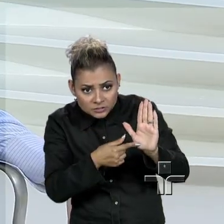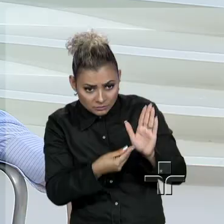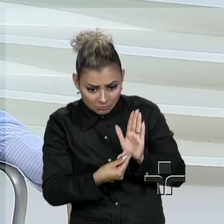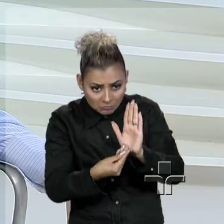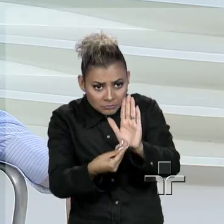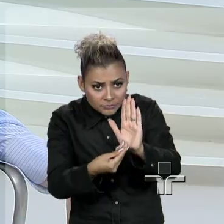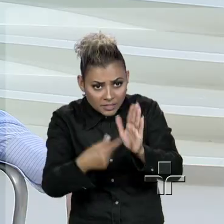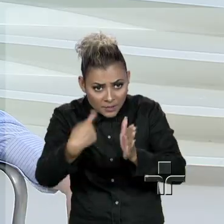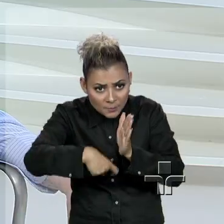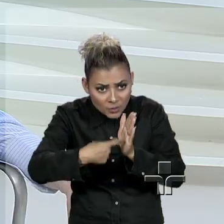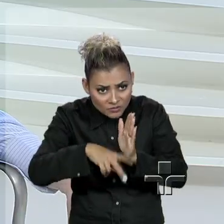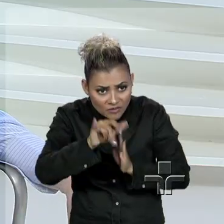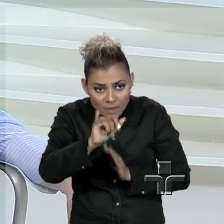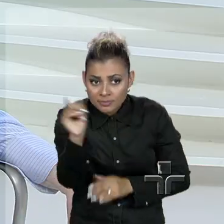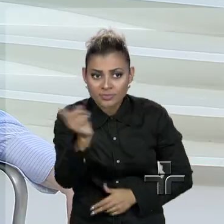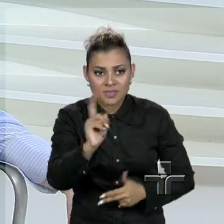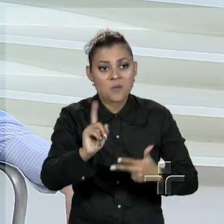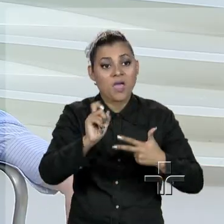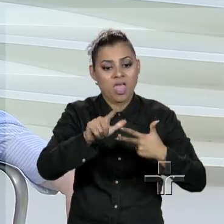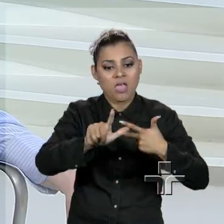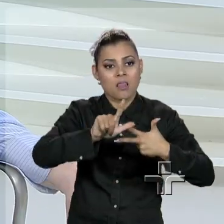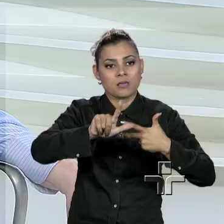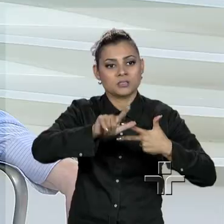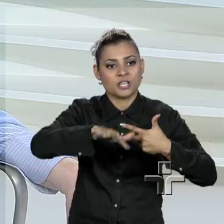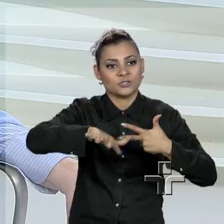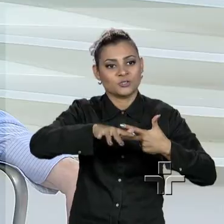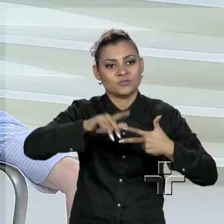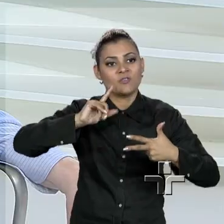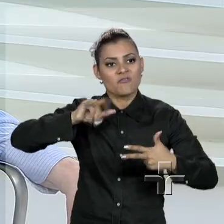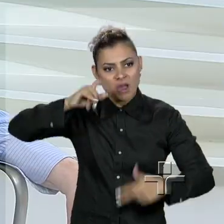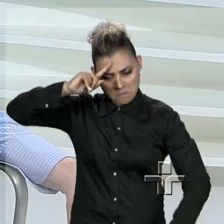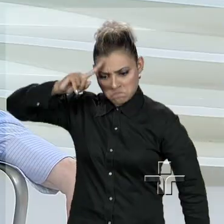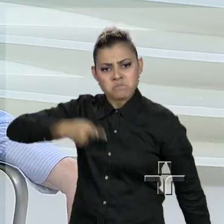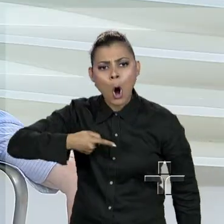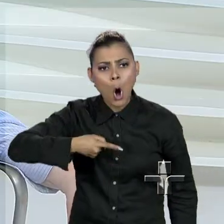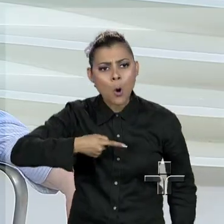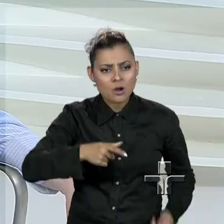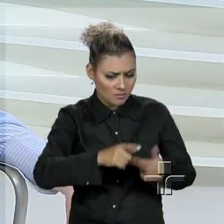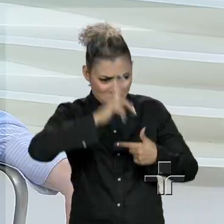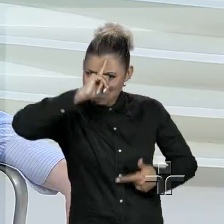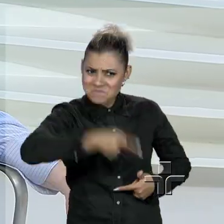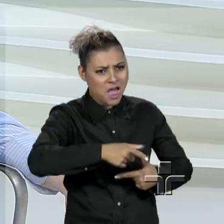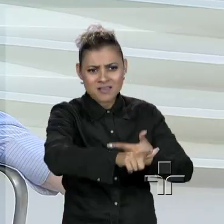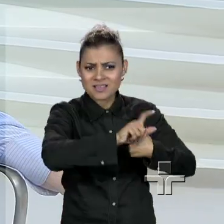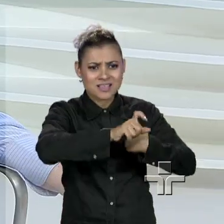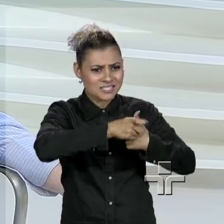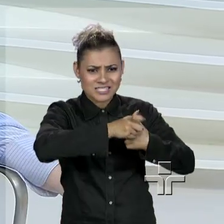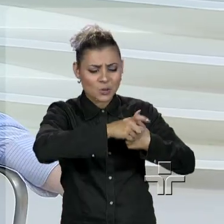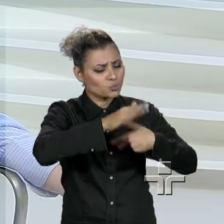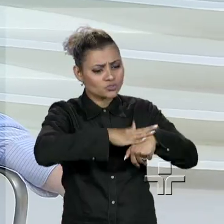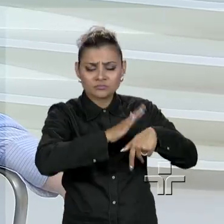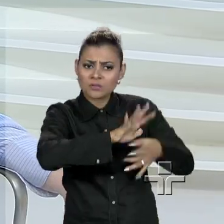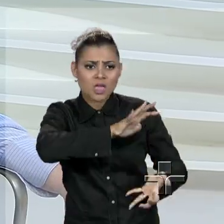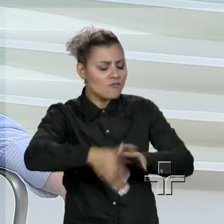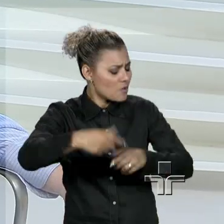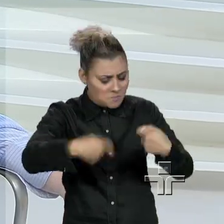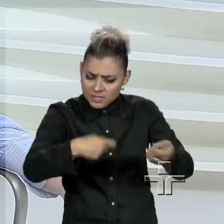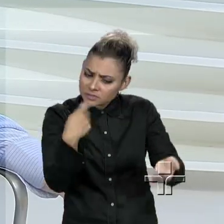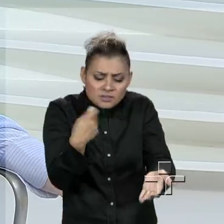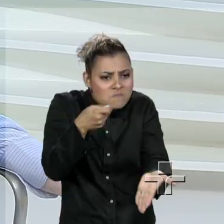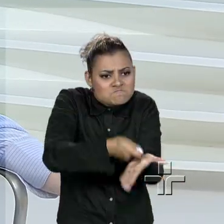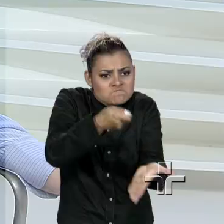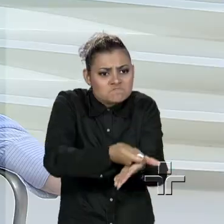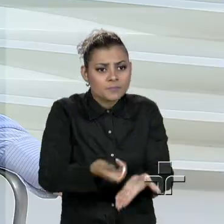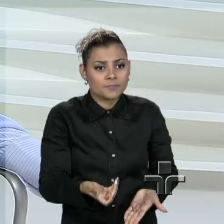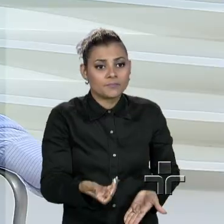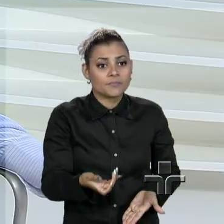tributária. É o Legislativo que vai impor ao Executivo a reforma. Estão acontecendo